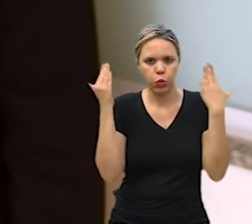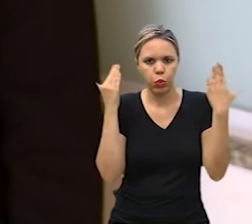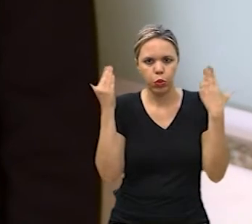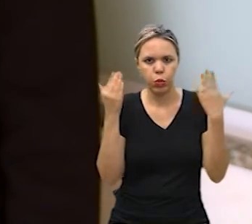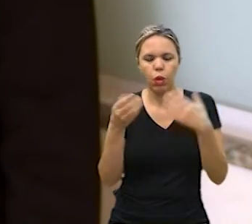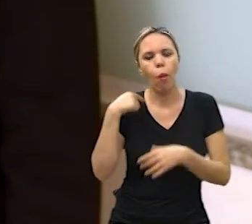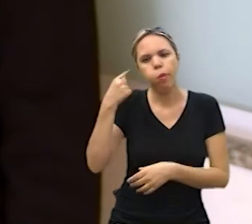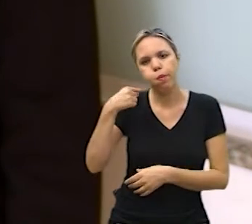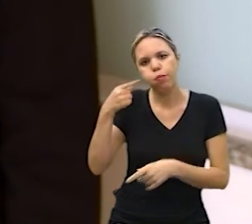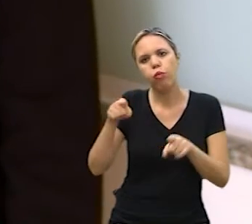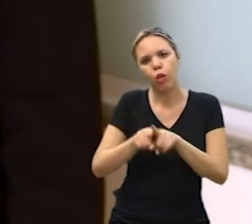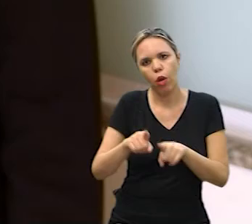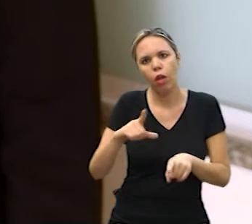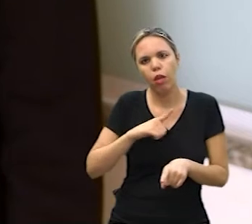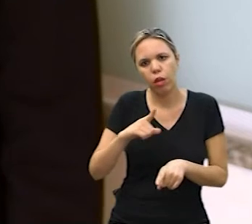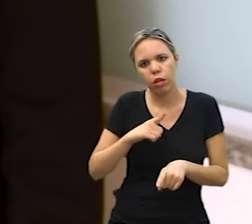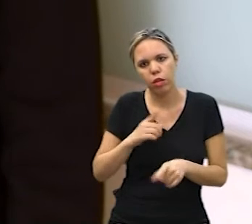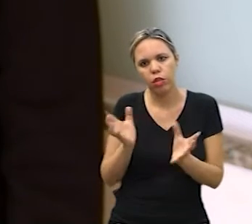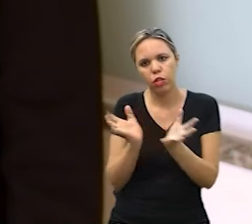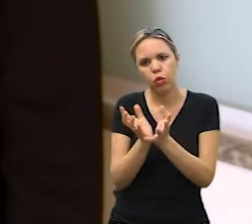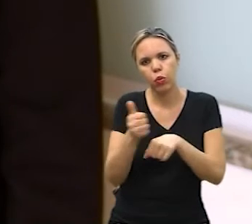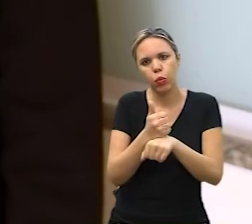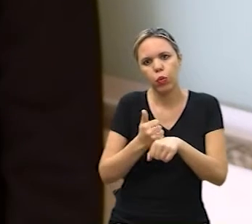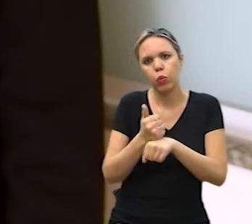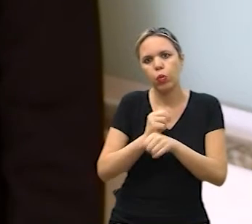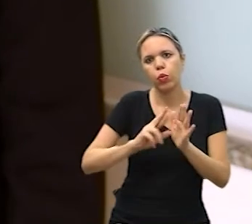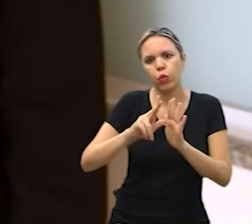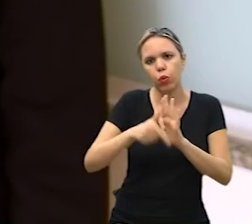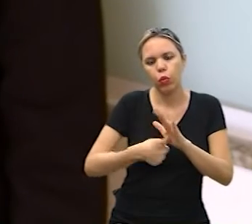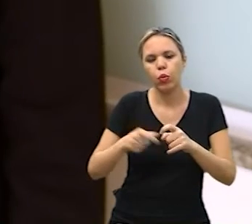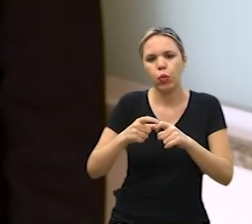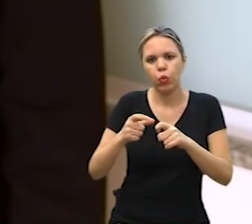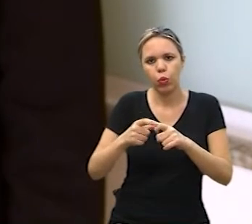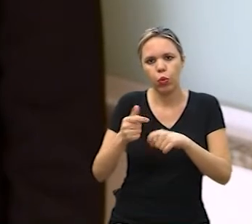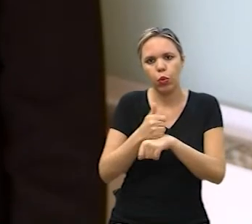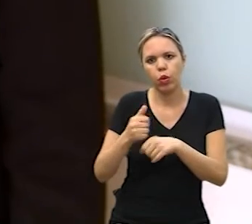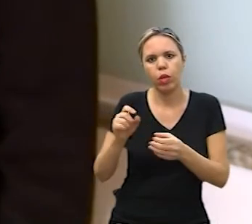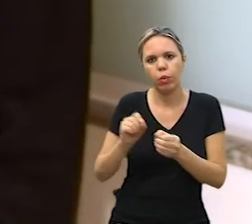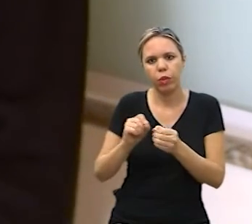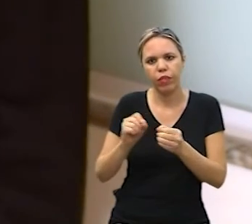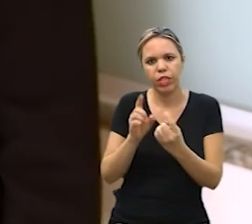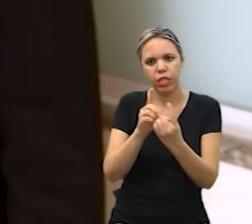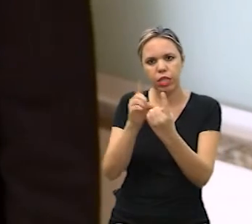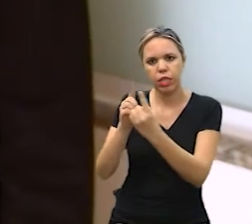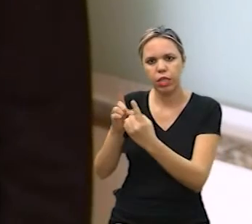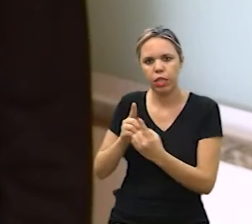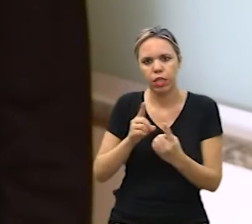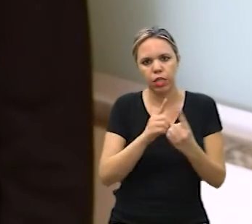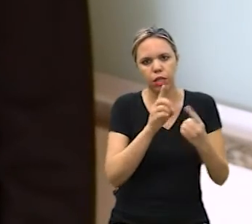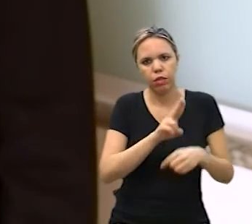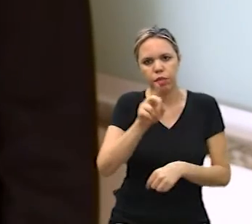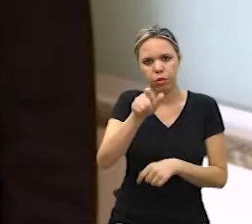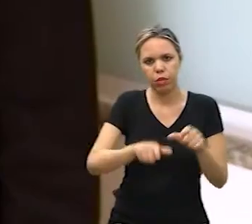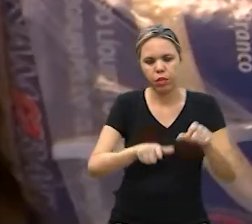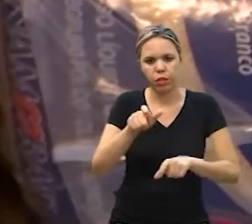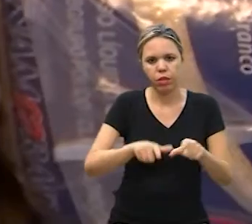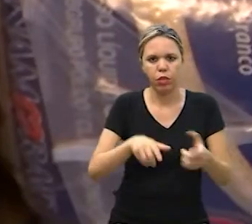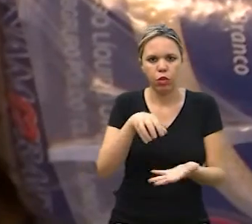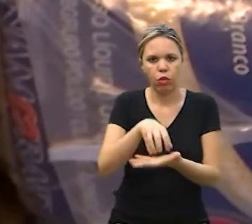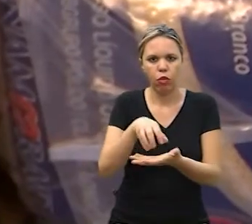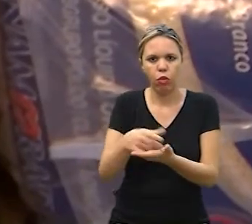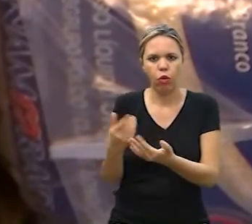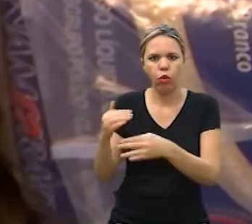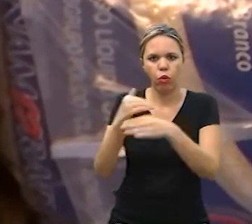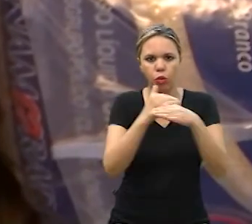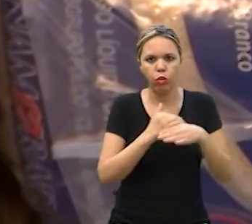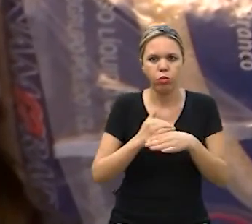psicólogo e advogada, a gente também vai ter na equipe multidisciplinar um médico, para fazer esses atendimentos dos usuários. O